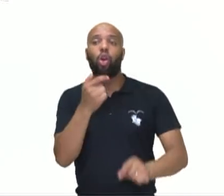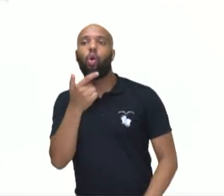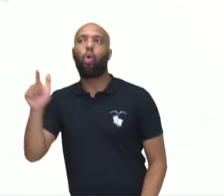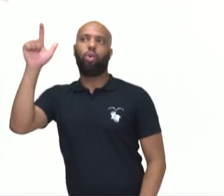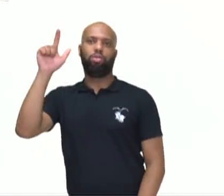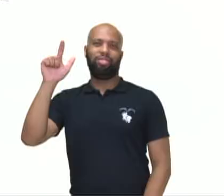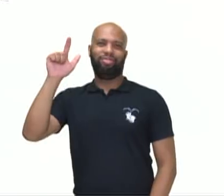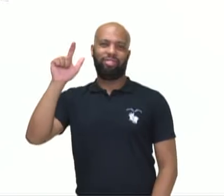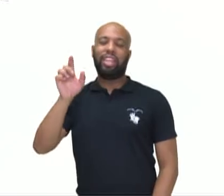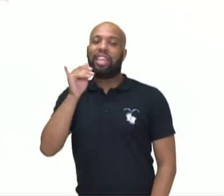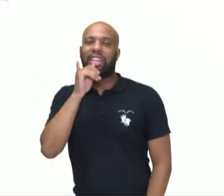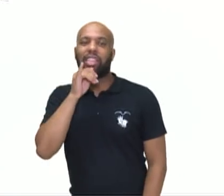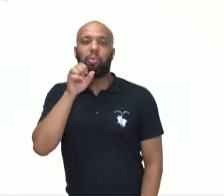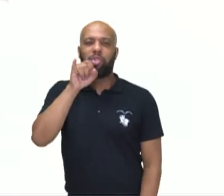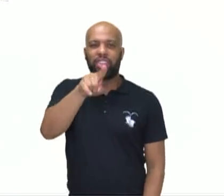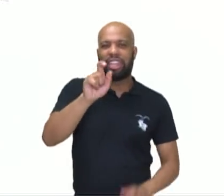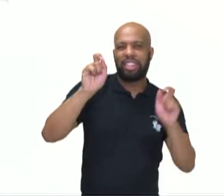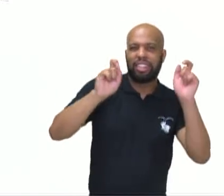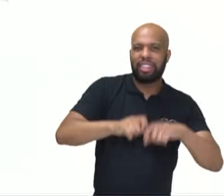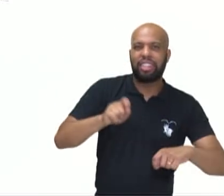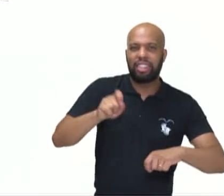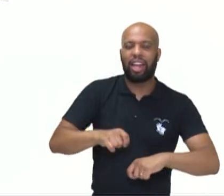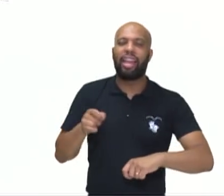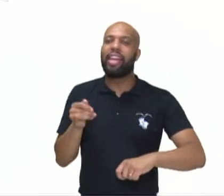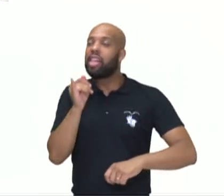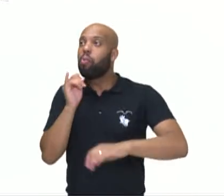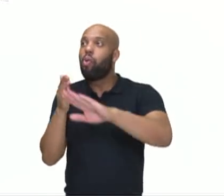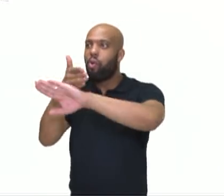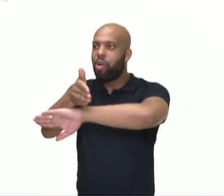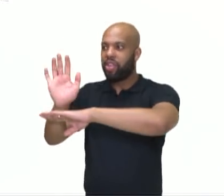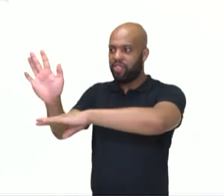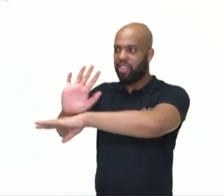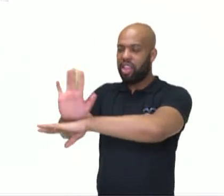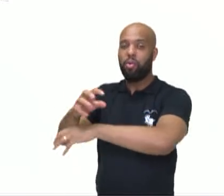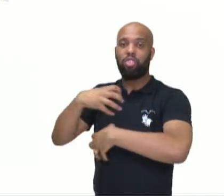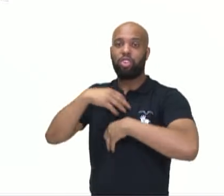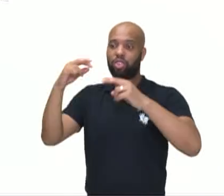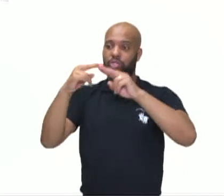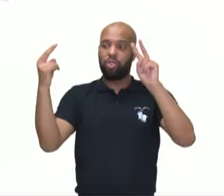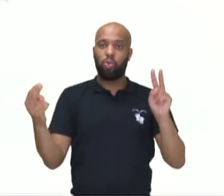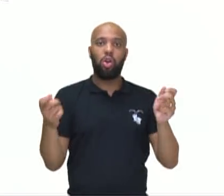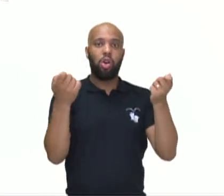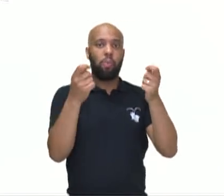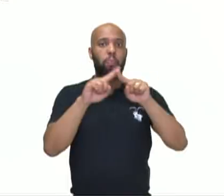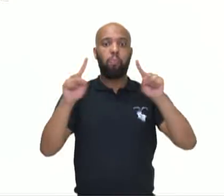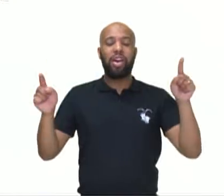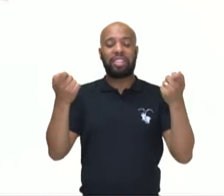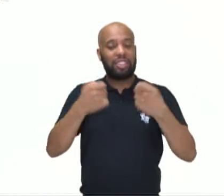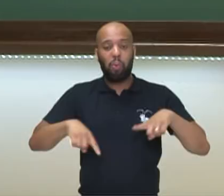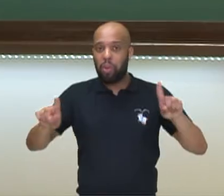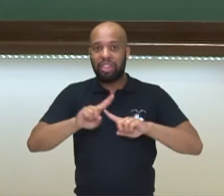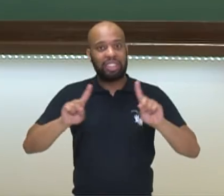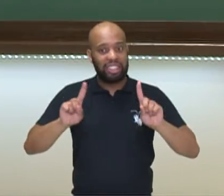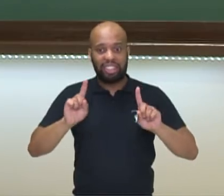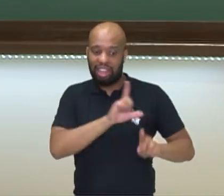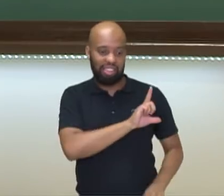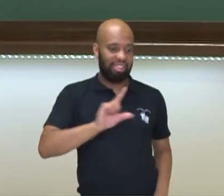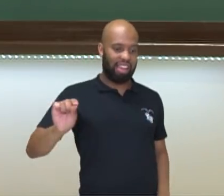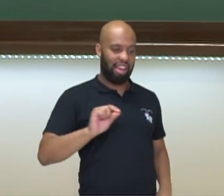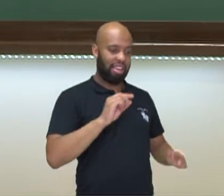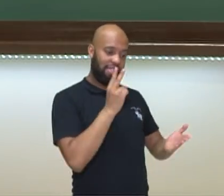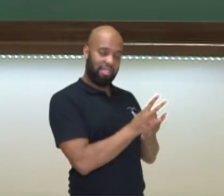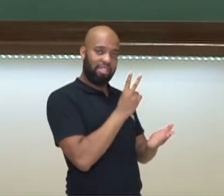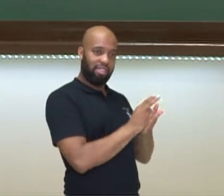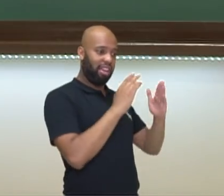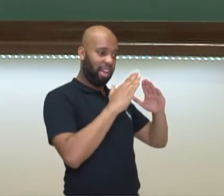alternativos. Imagine se você pudesse ir a um cinema virtual sem ter que sair de sua casa. Exatamente, ir